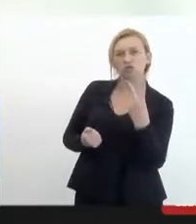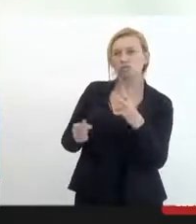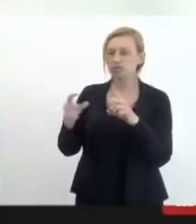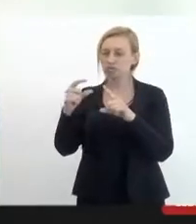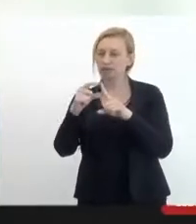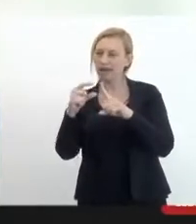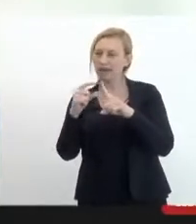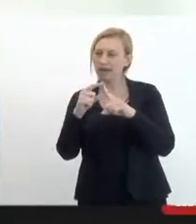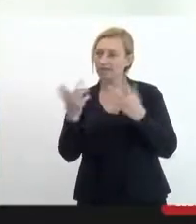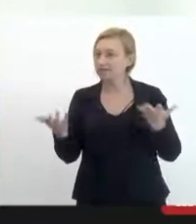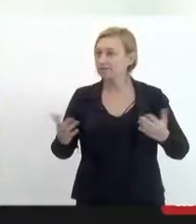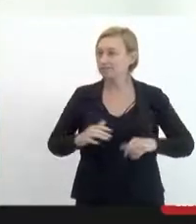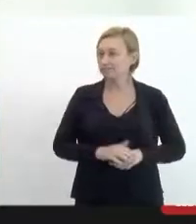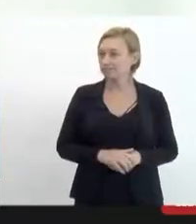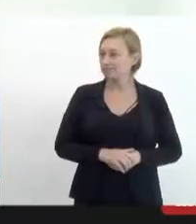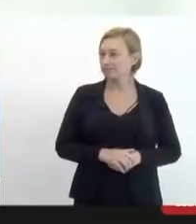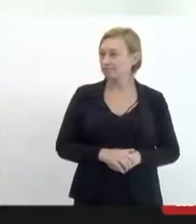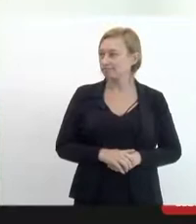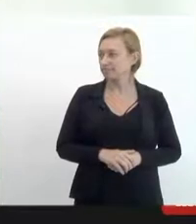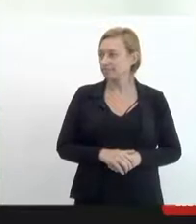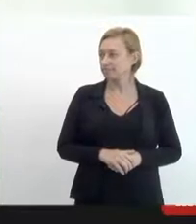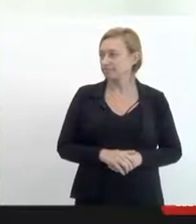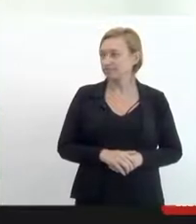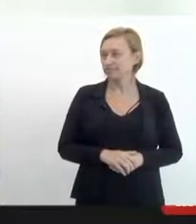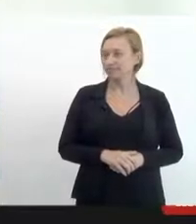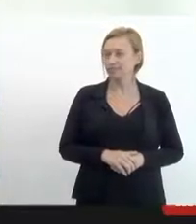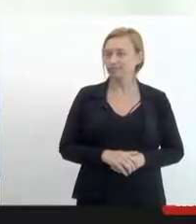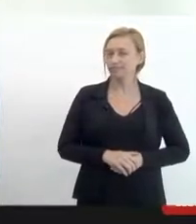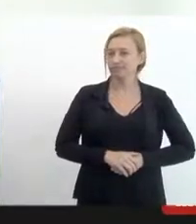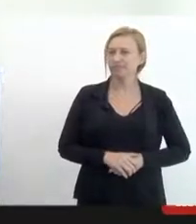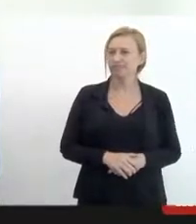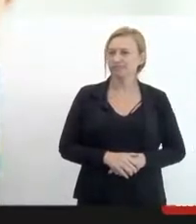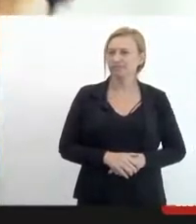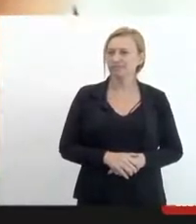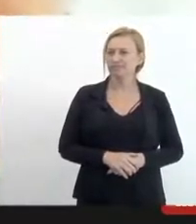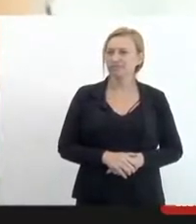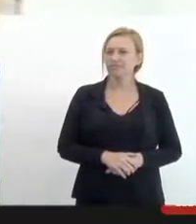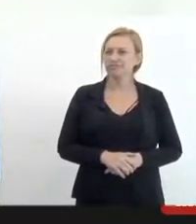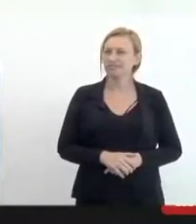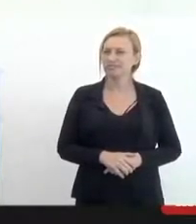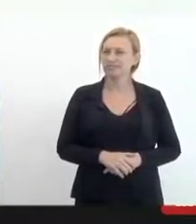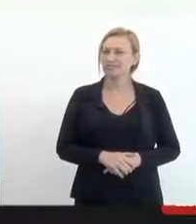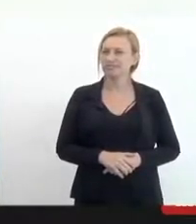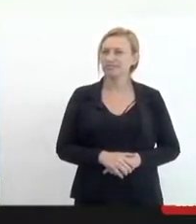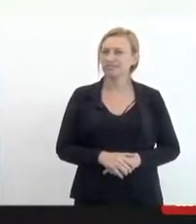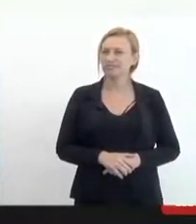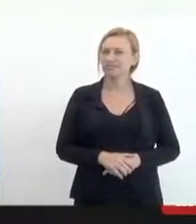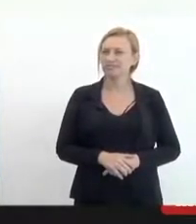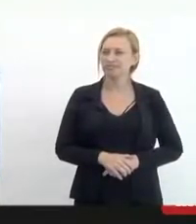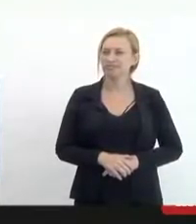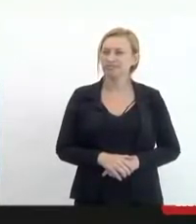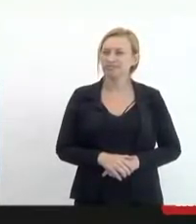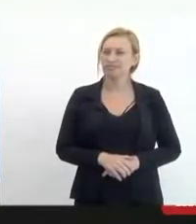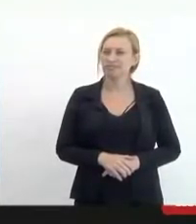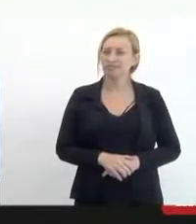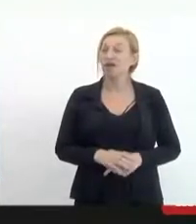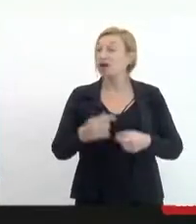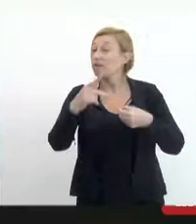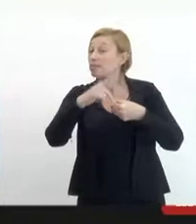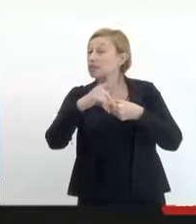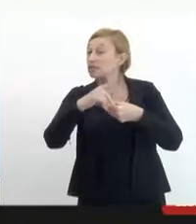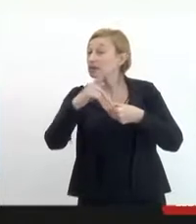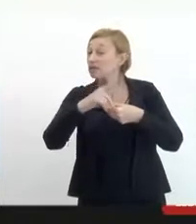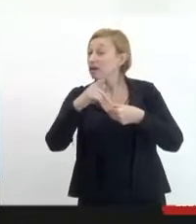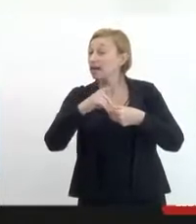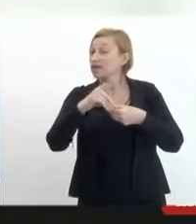palavras que valem para os eternos e não para nós seres mortais. A Petrobras